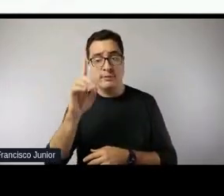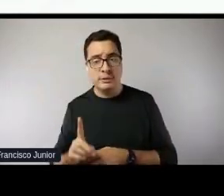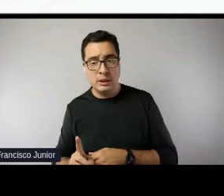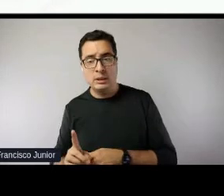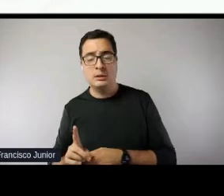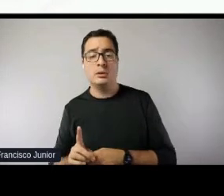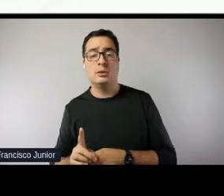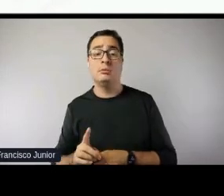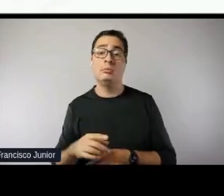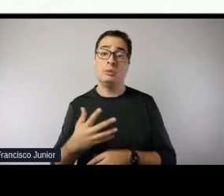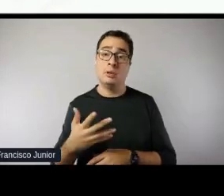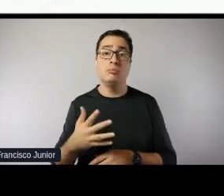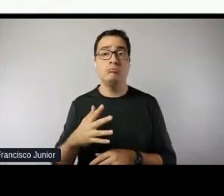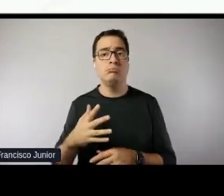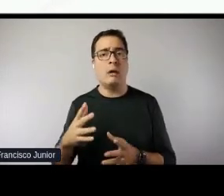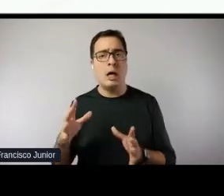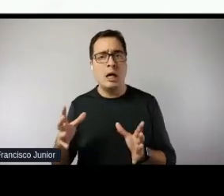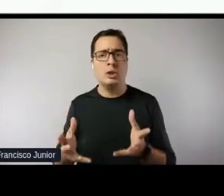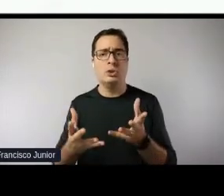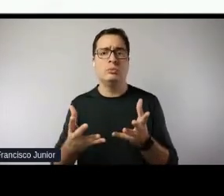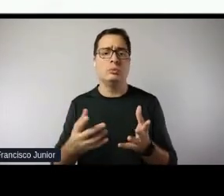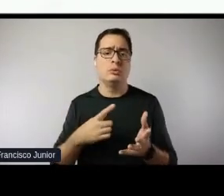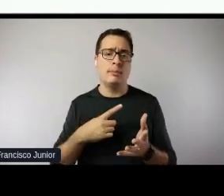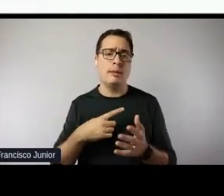deficiência. Então, é bastante agregador também para a empresa.